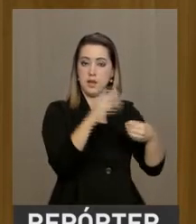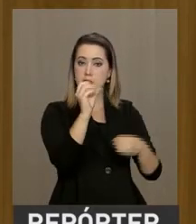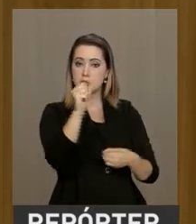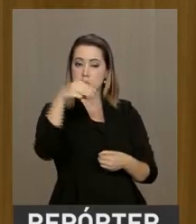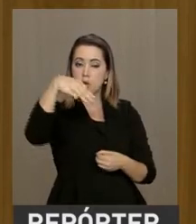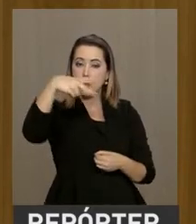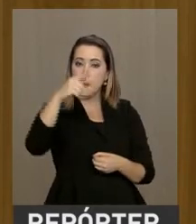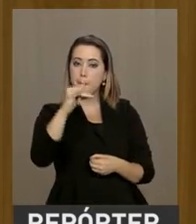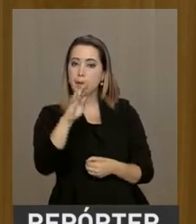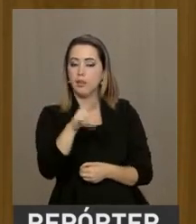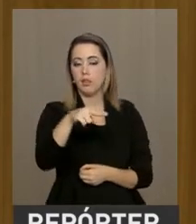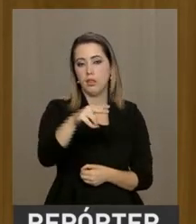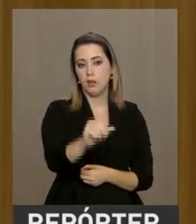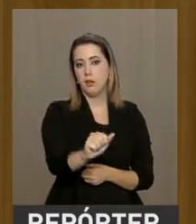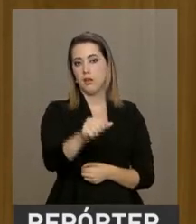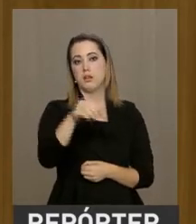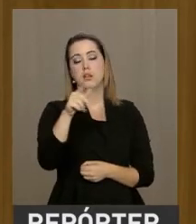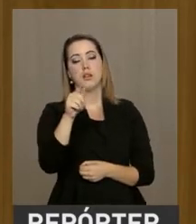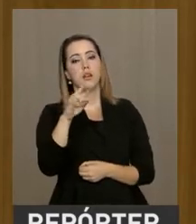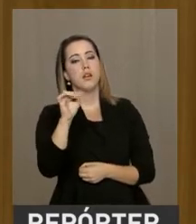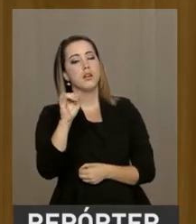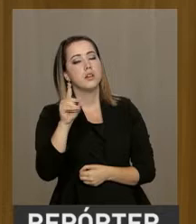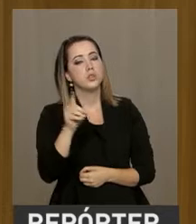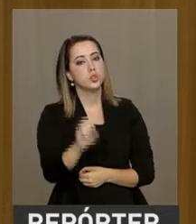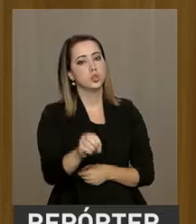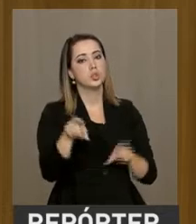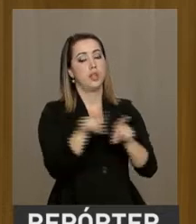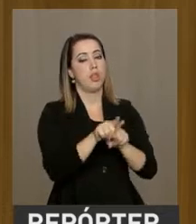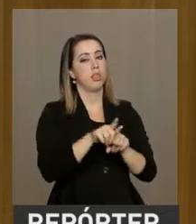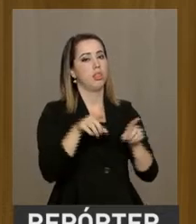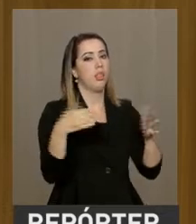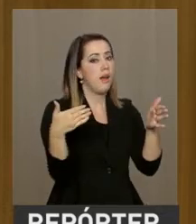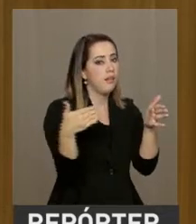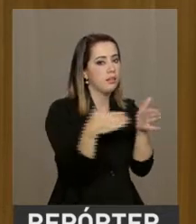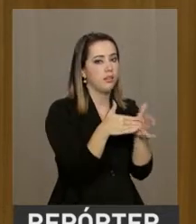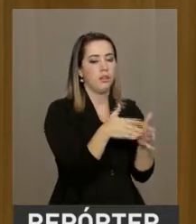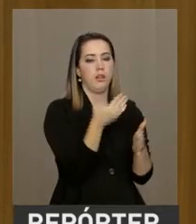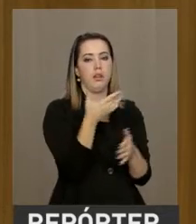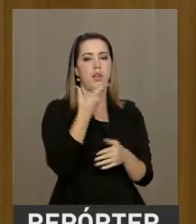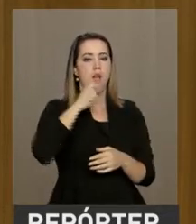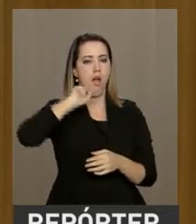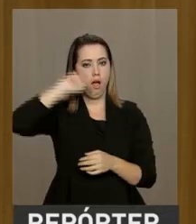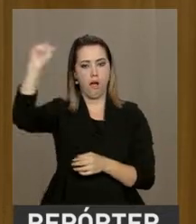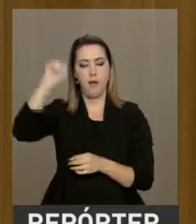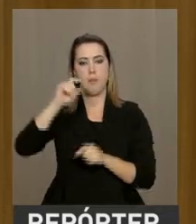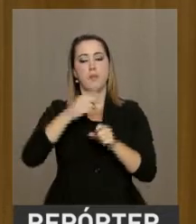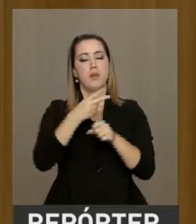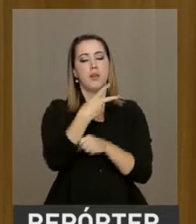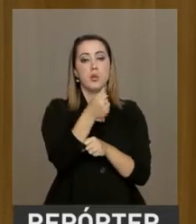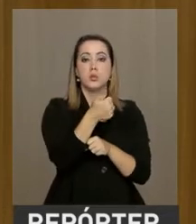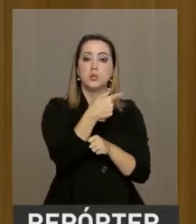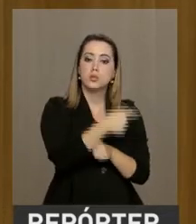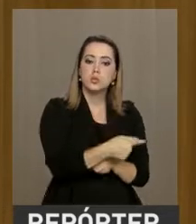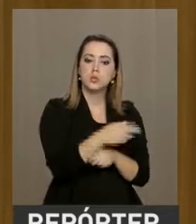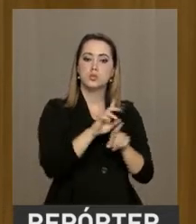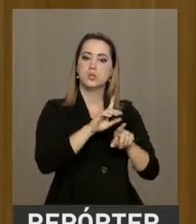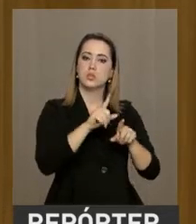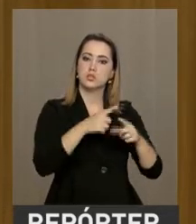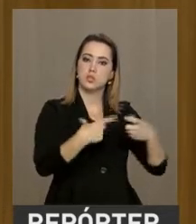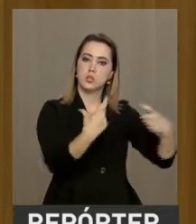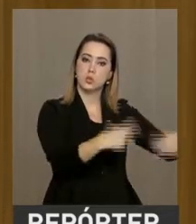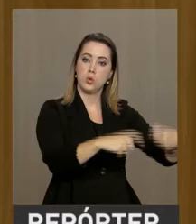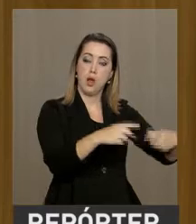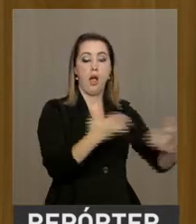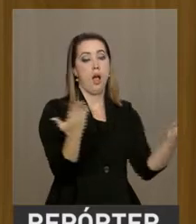sofre com a estiagem se deus nos permite em abril de 2017 indo para o eixo norte como